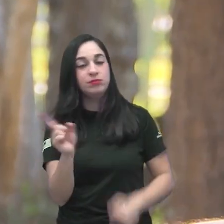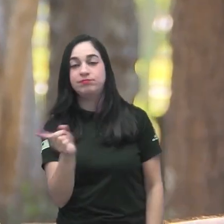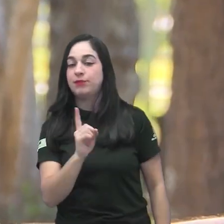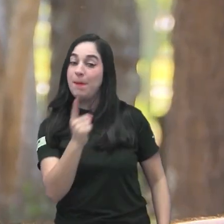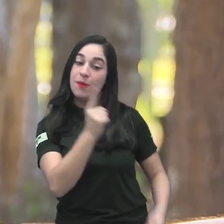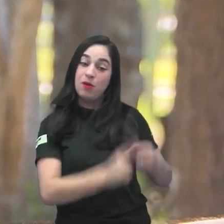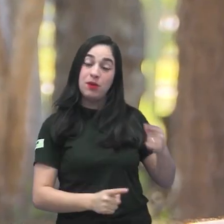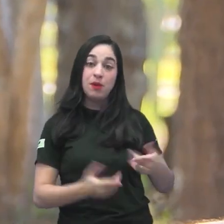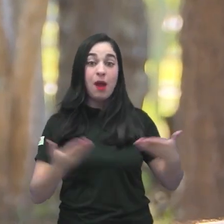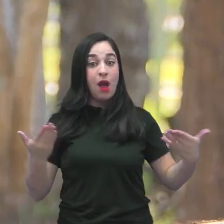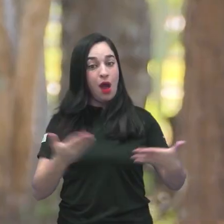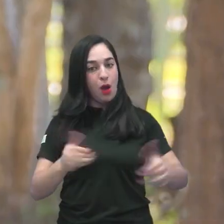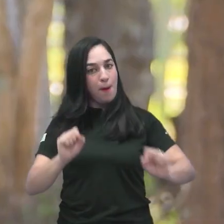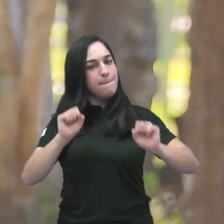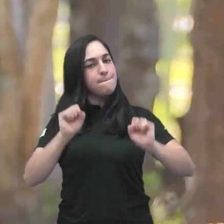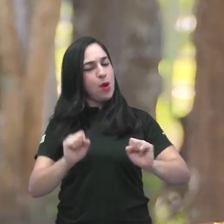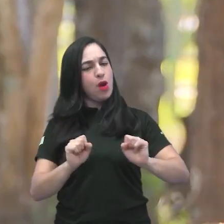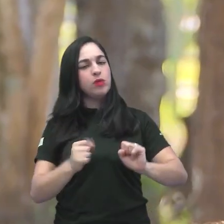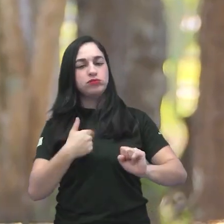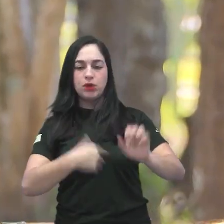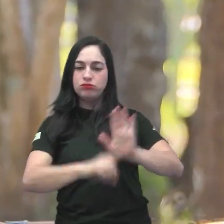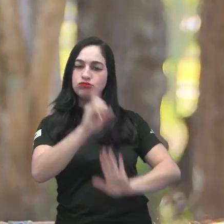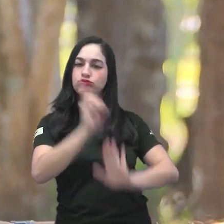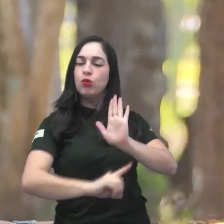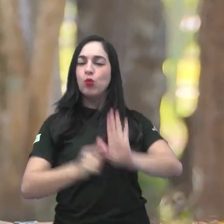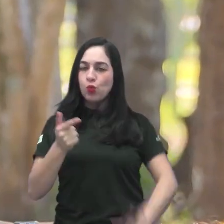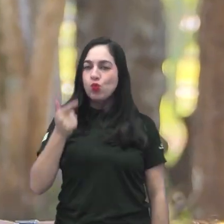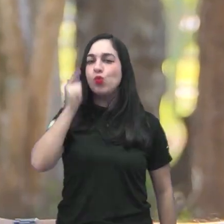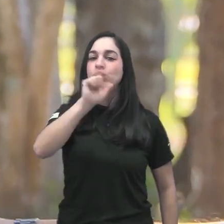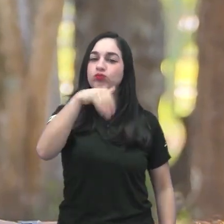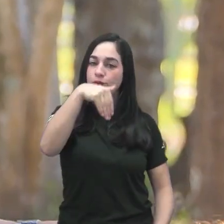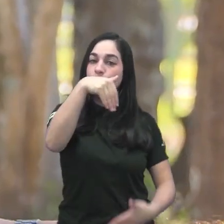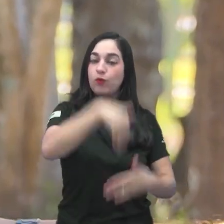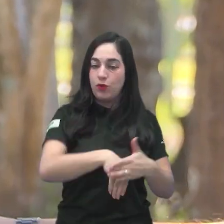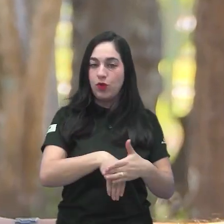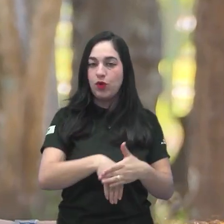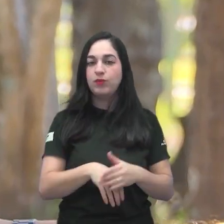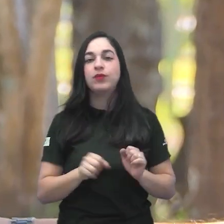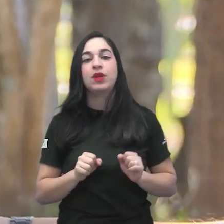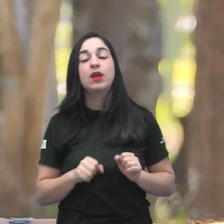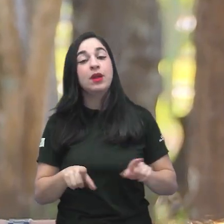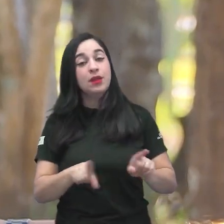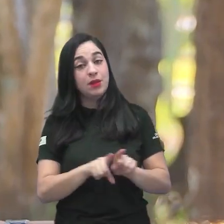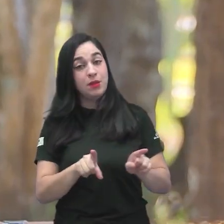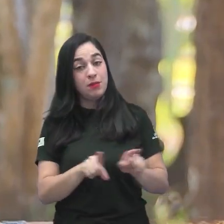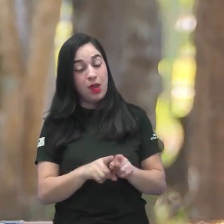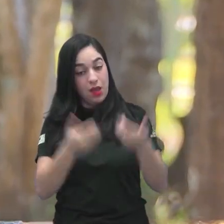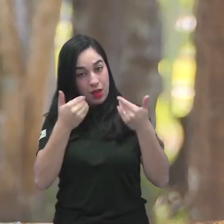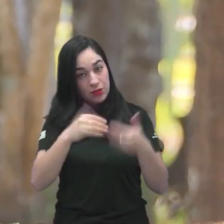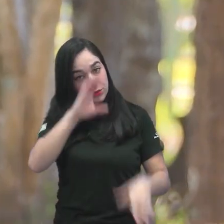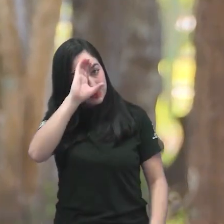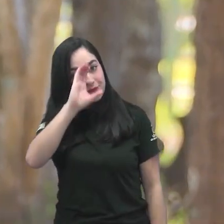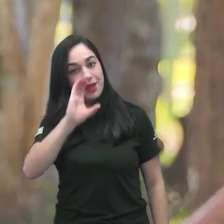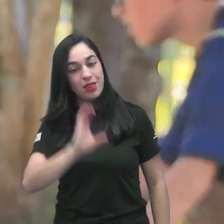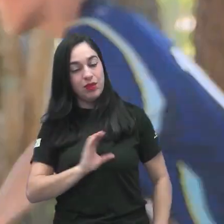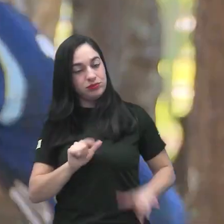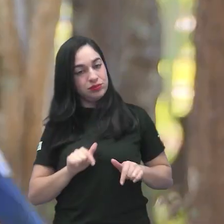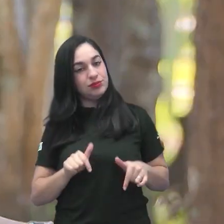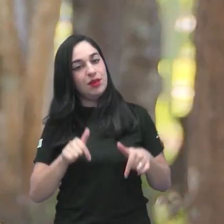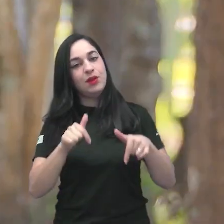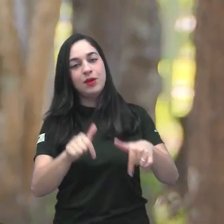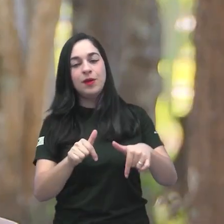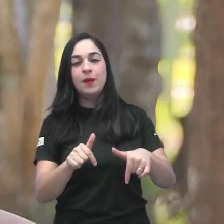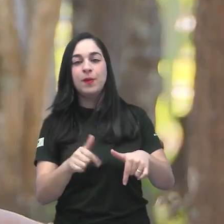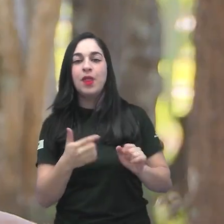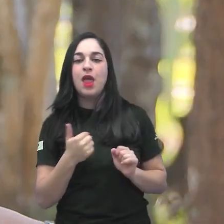vota, você meio que honra, sabe, essa conquista, porque é uma conquista. E, além disso, você também exerce o seu direito como cidadão, né?